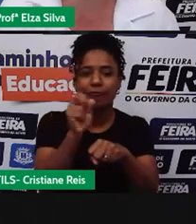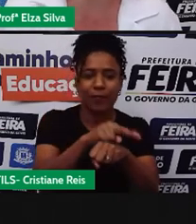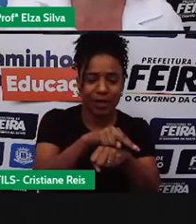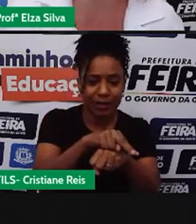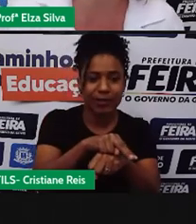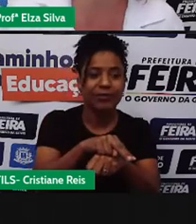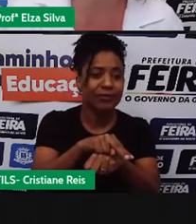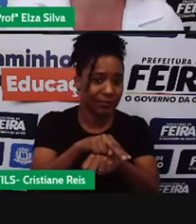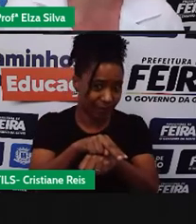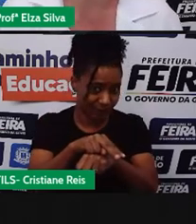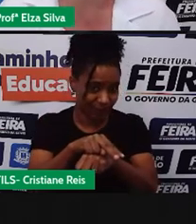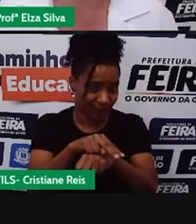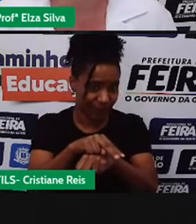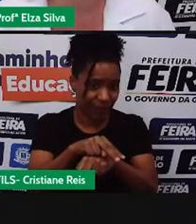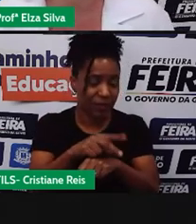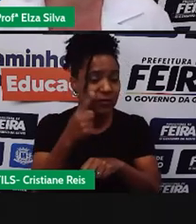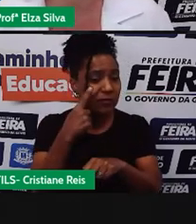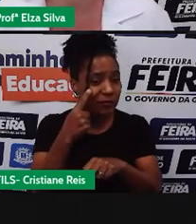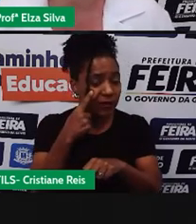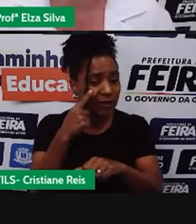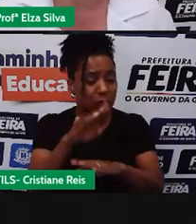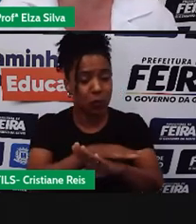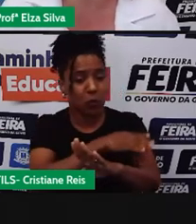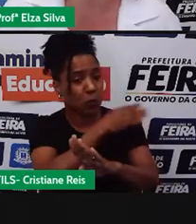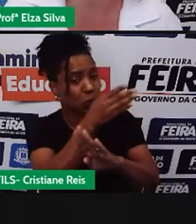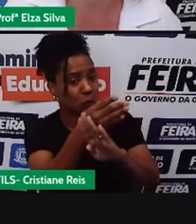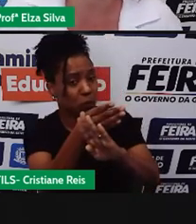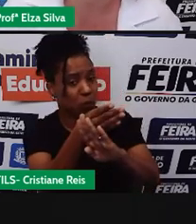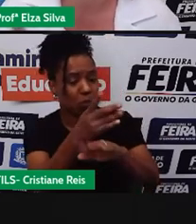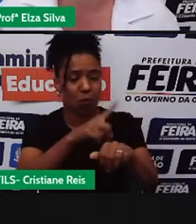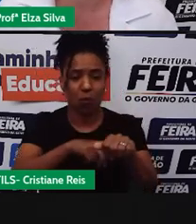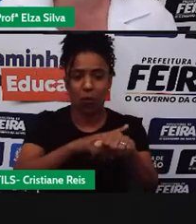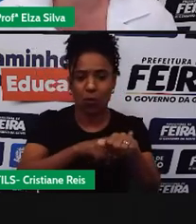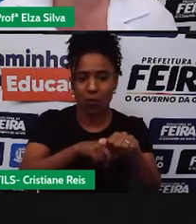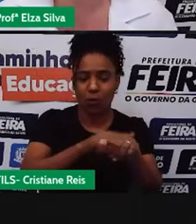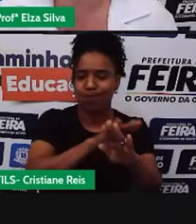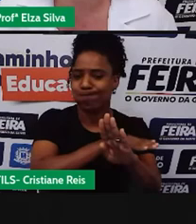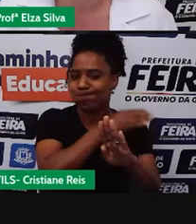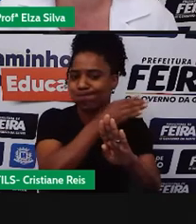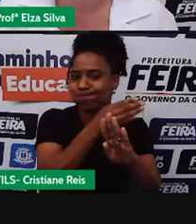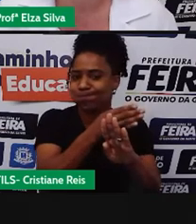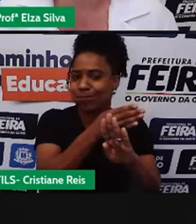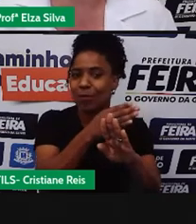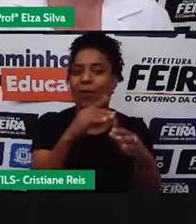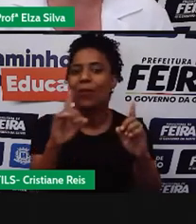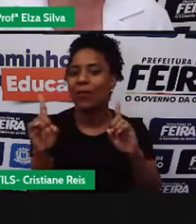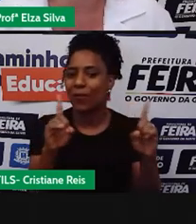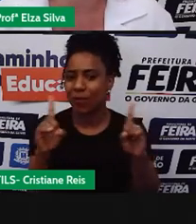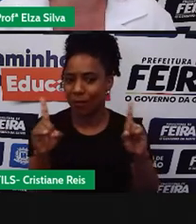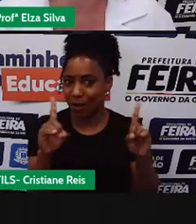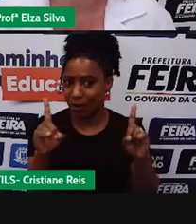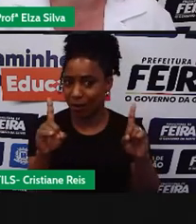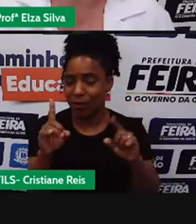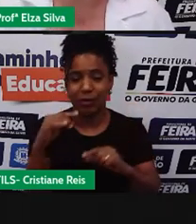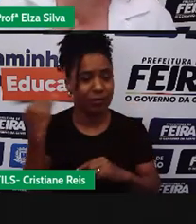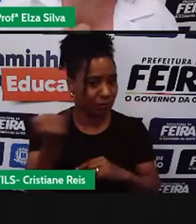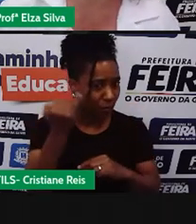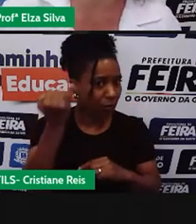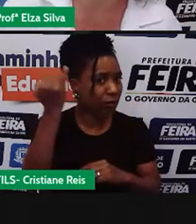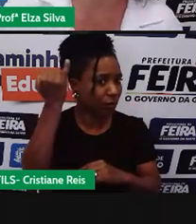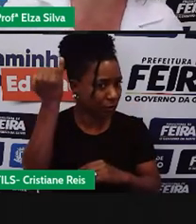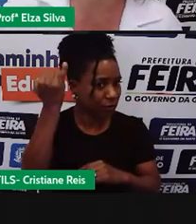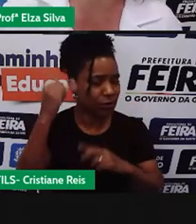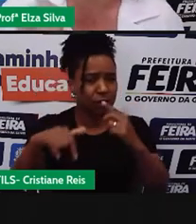é part-time, para meio período, ou full-time, tempo integral. Isso é importante para